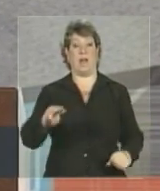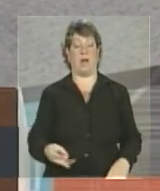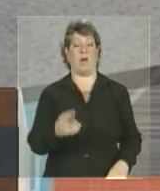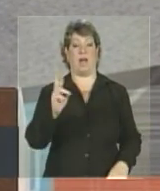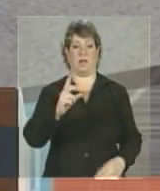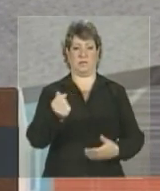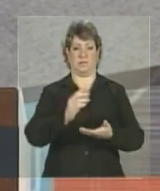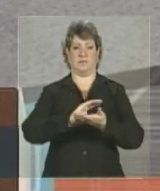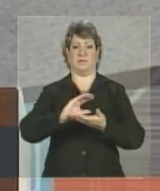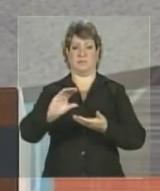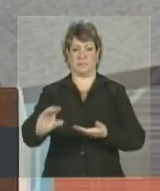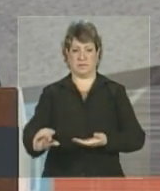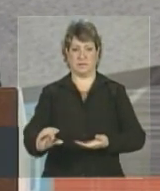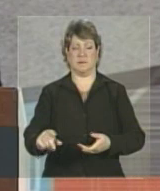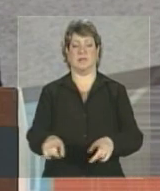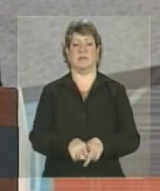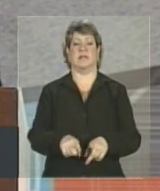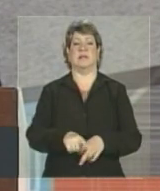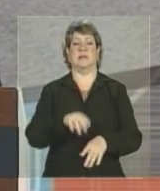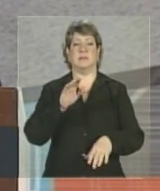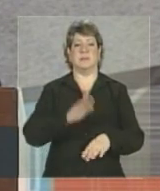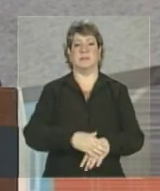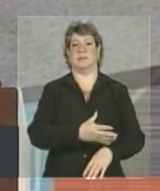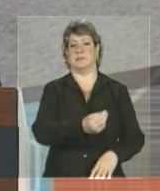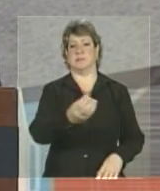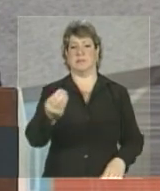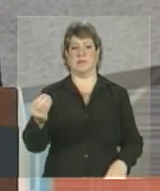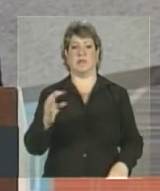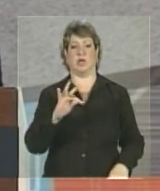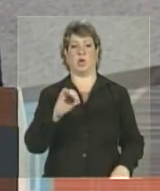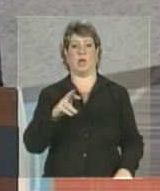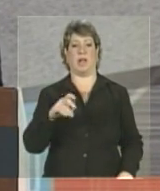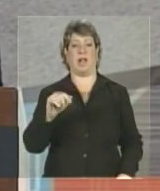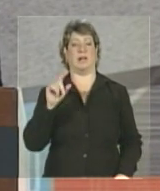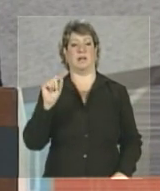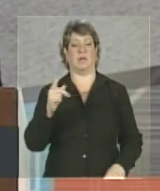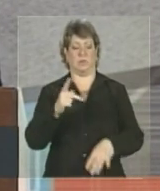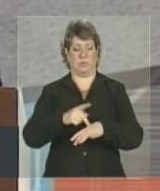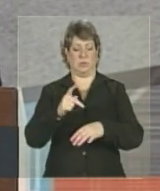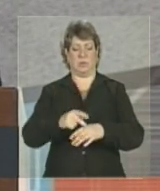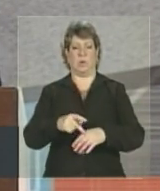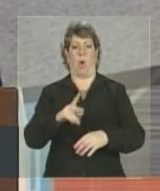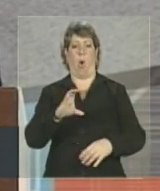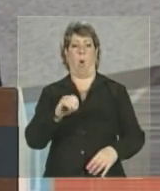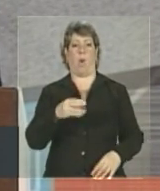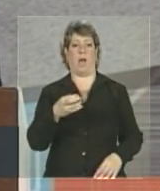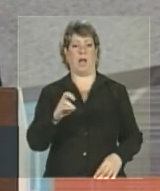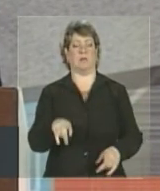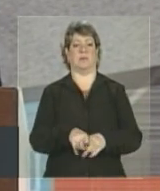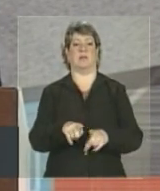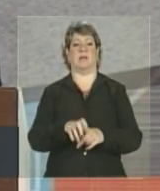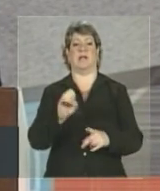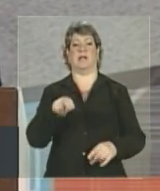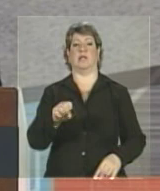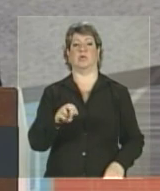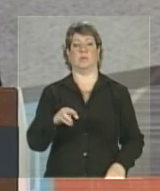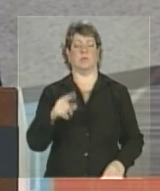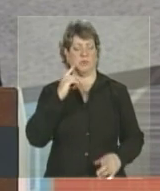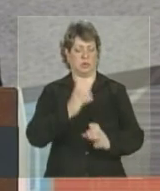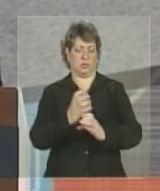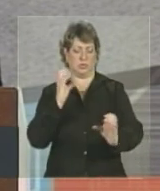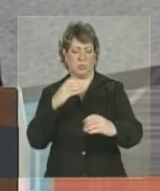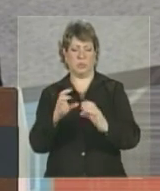em investimentos, as milhares de toneladas de concreto e insumos, os inúmeros cálculos de